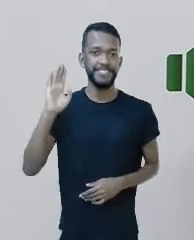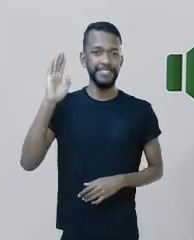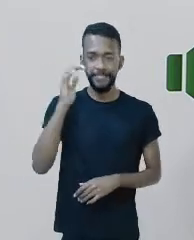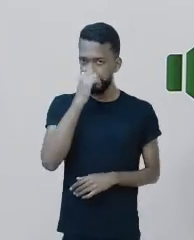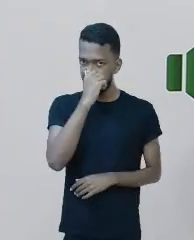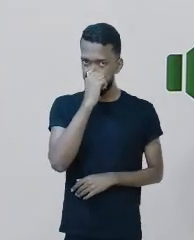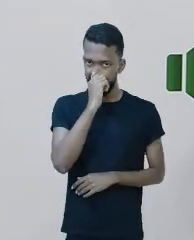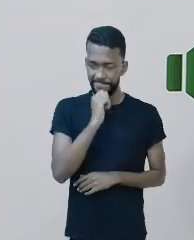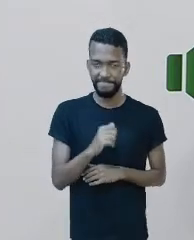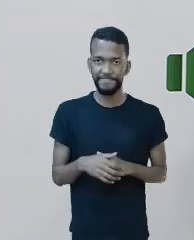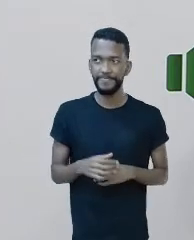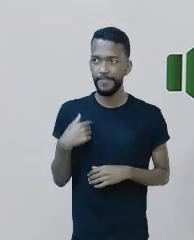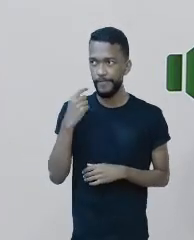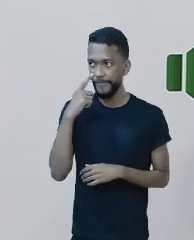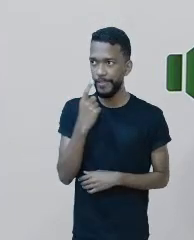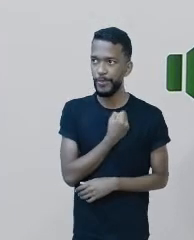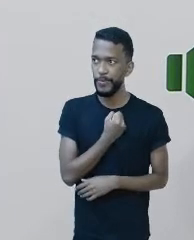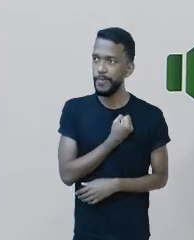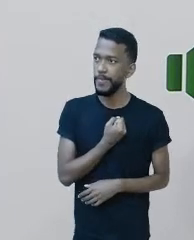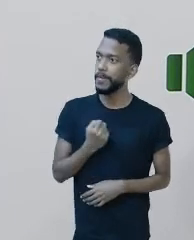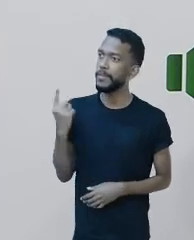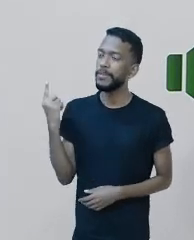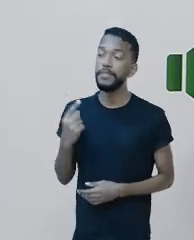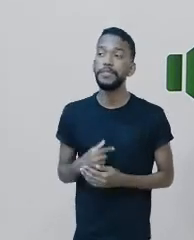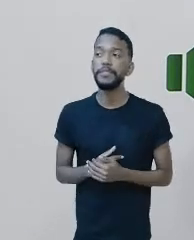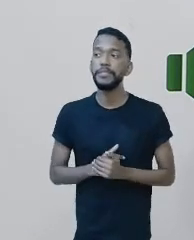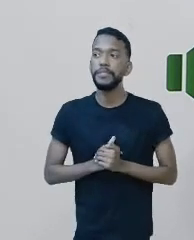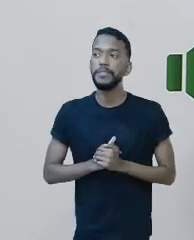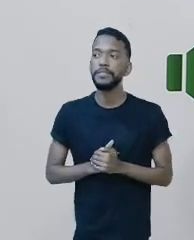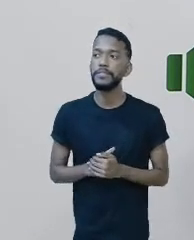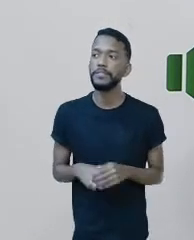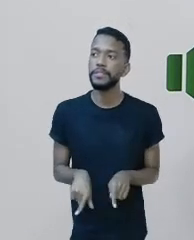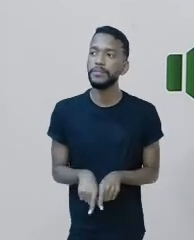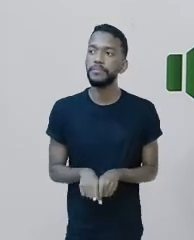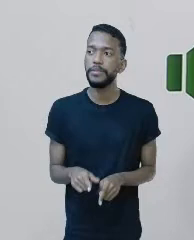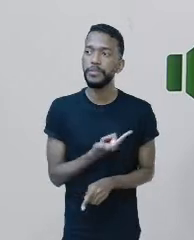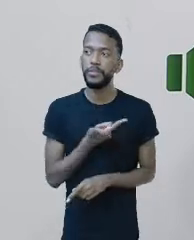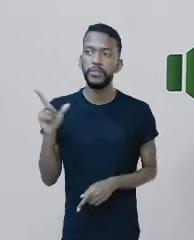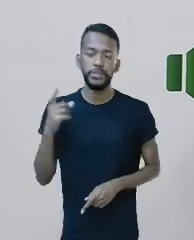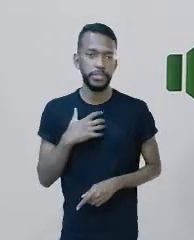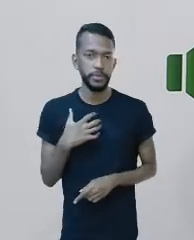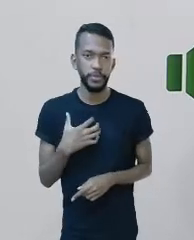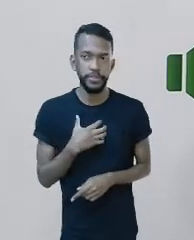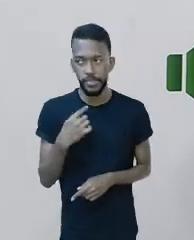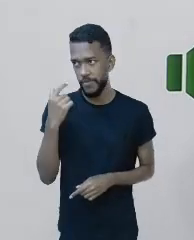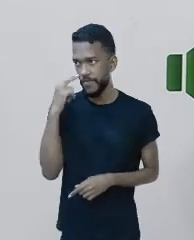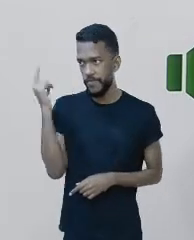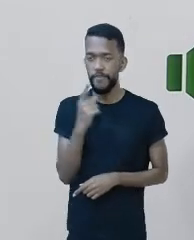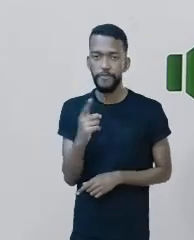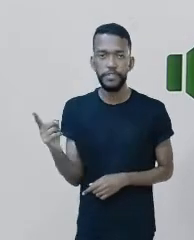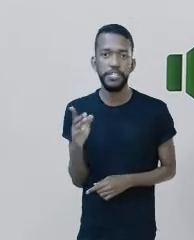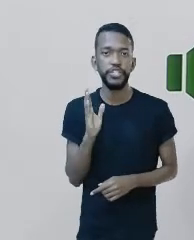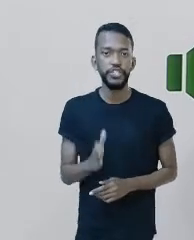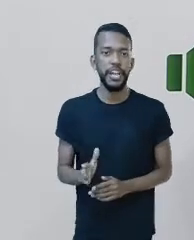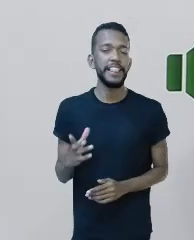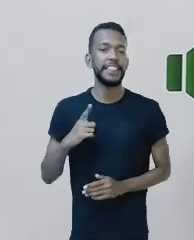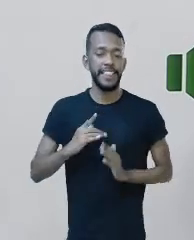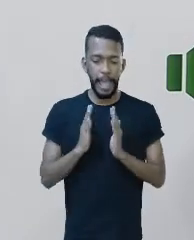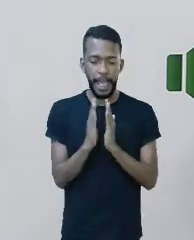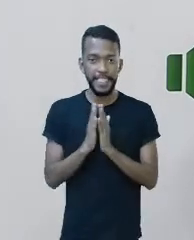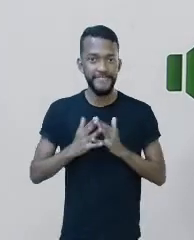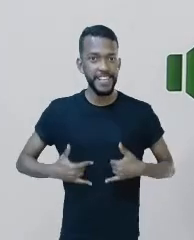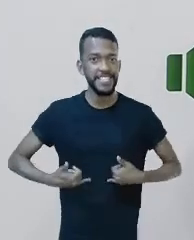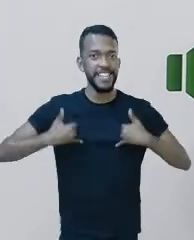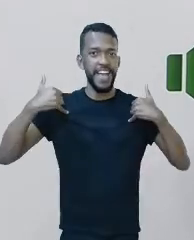sala de aula. Olha o número lá aparecendo. Olha a outra situação. Nós estamos vendo aí, quando vocês fazem